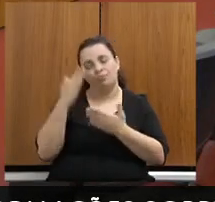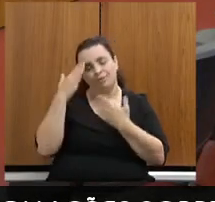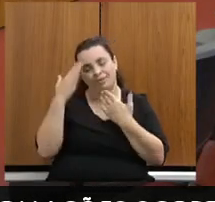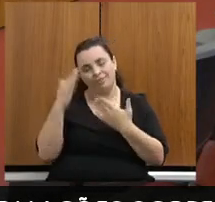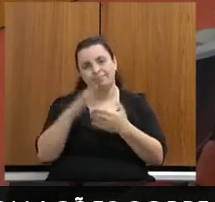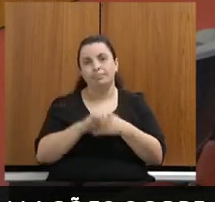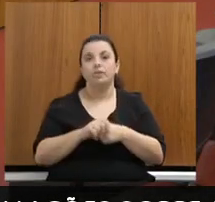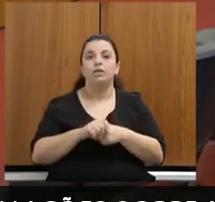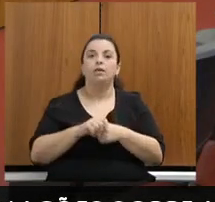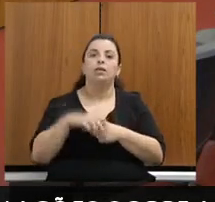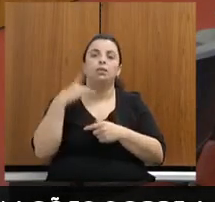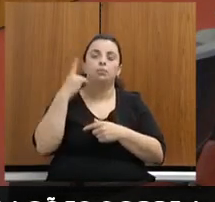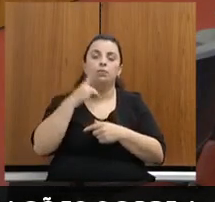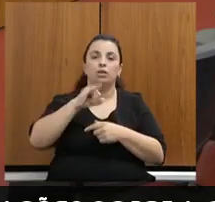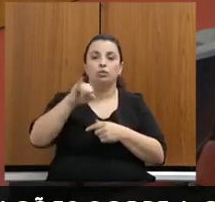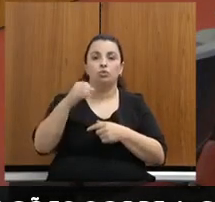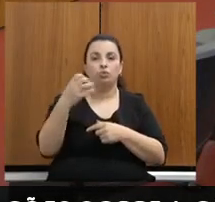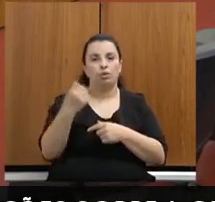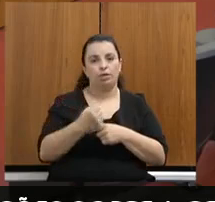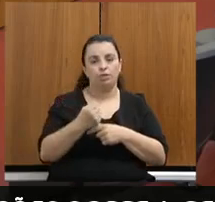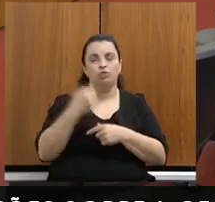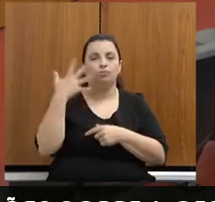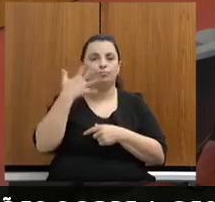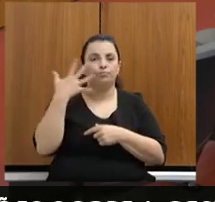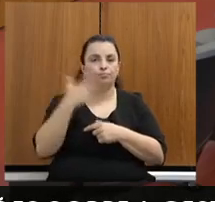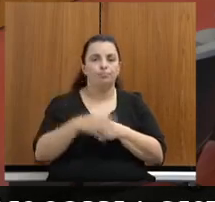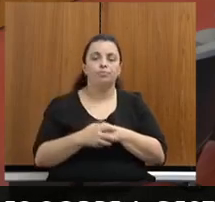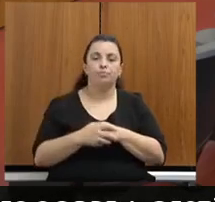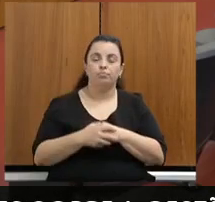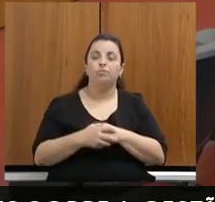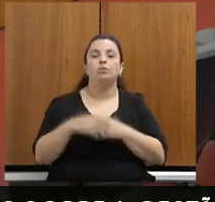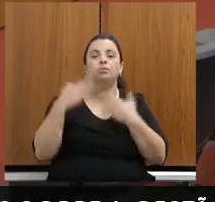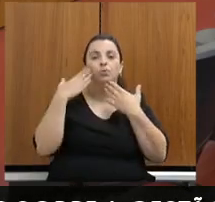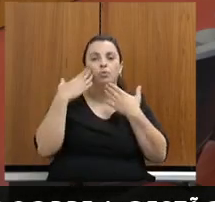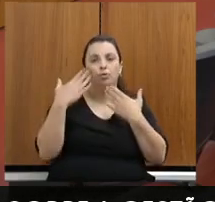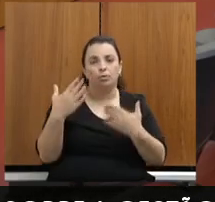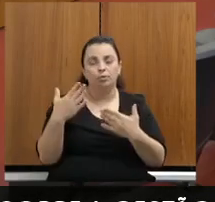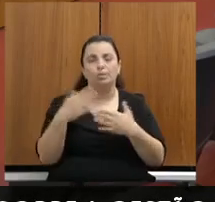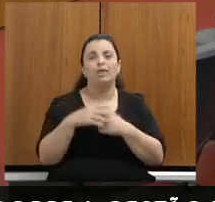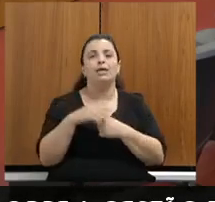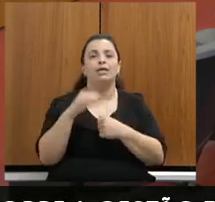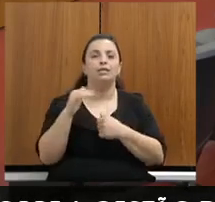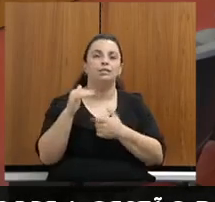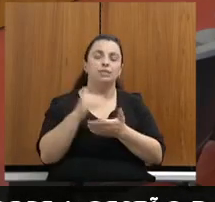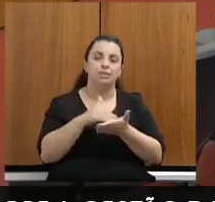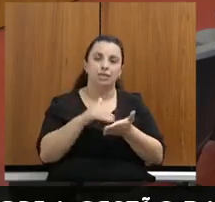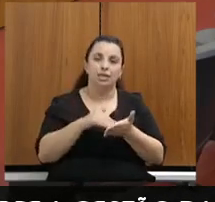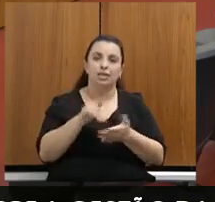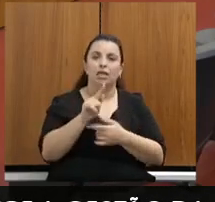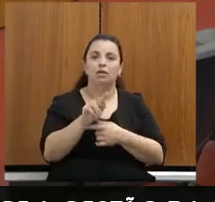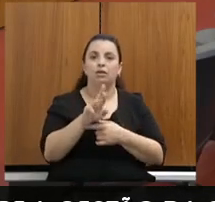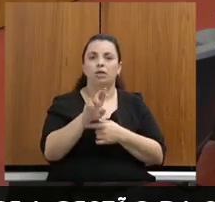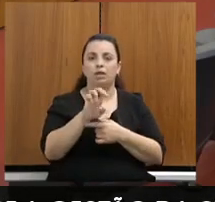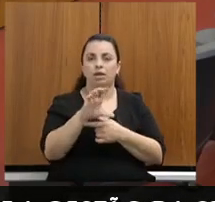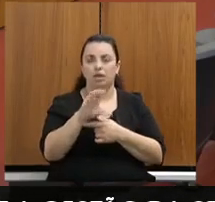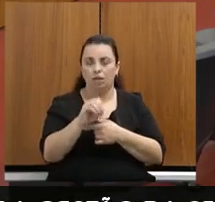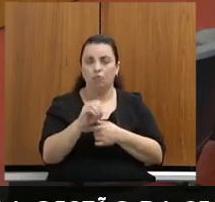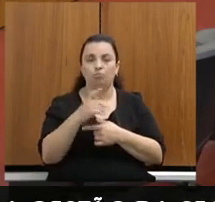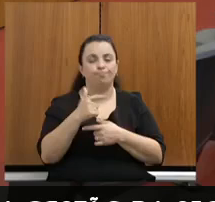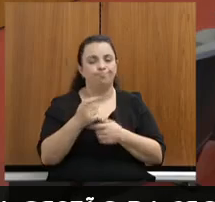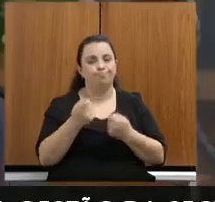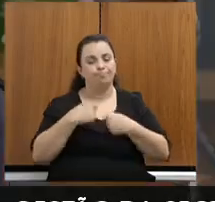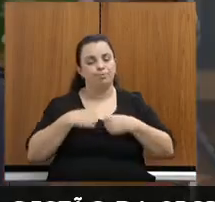ele pode João Leite possa ler a palavra muito obrigado secretário Greco que prazer